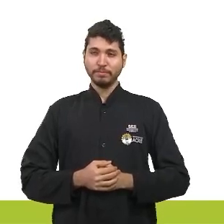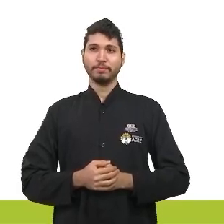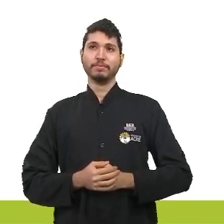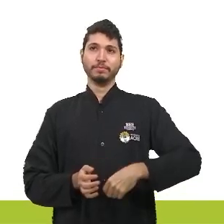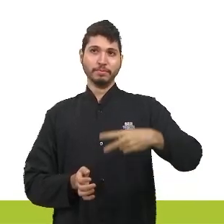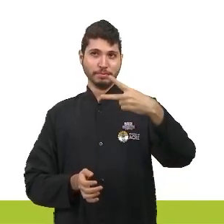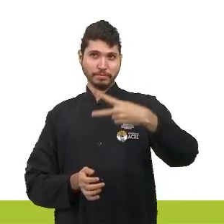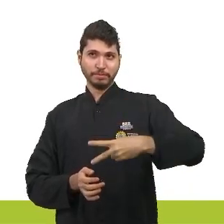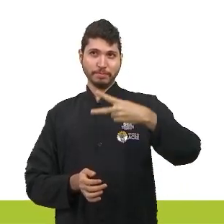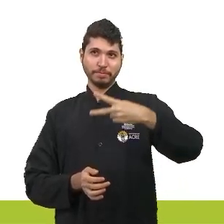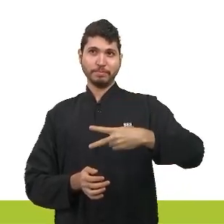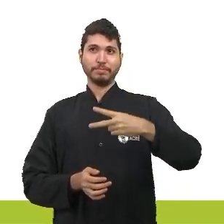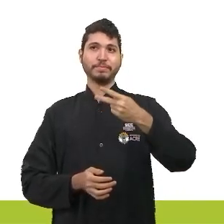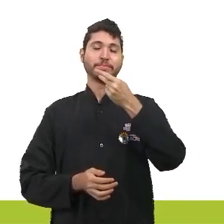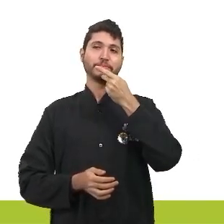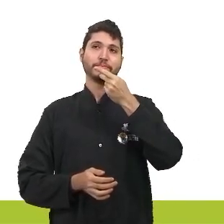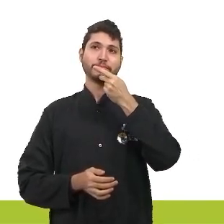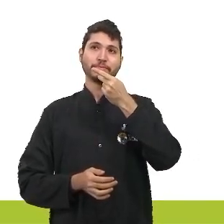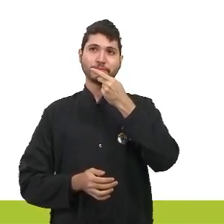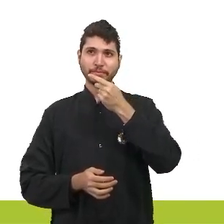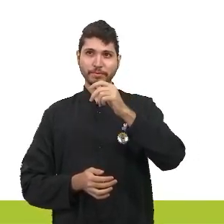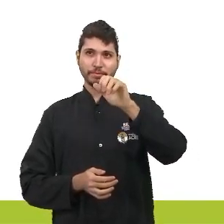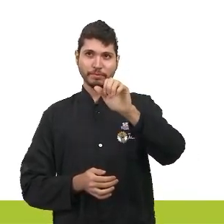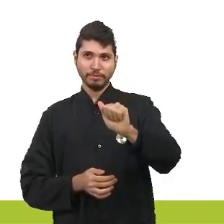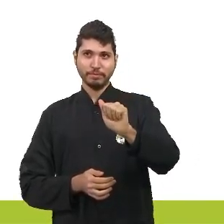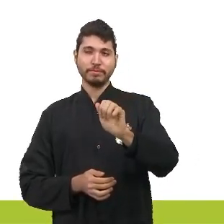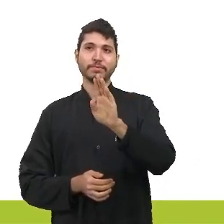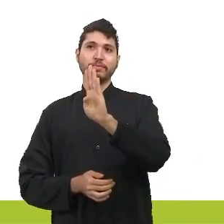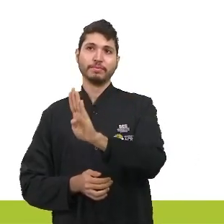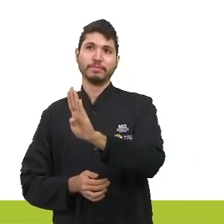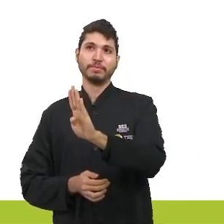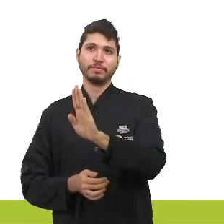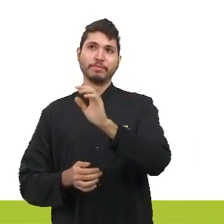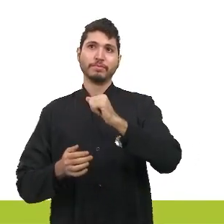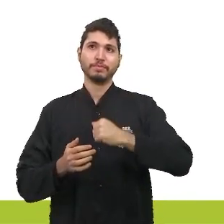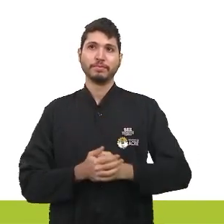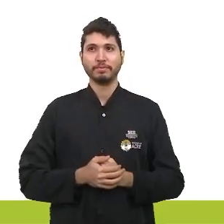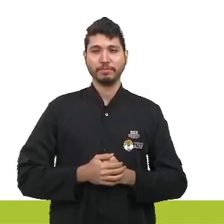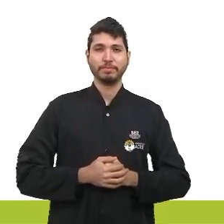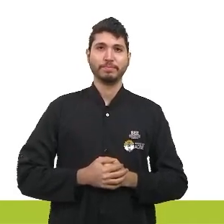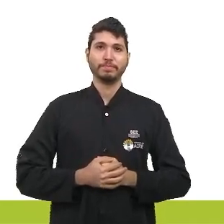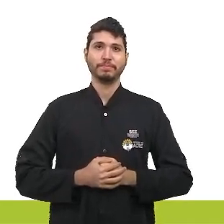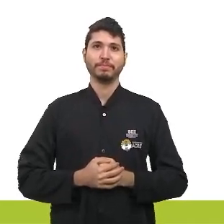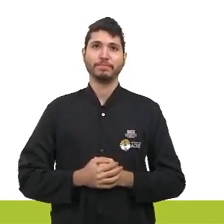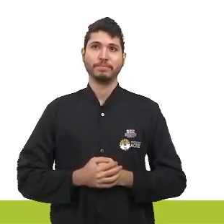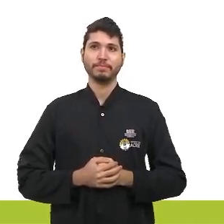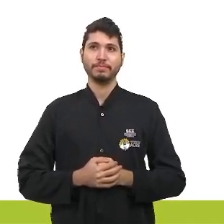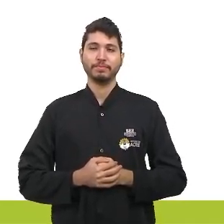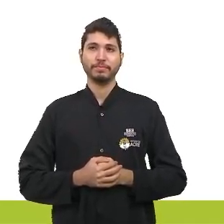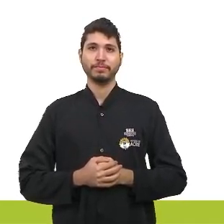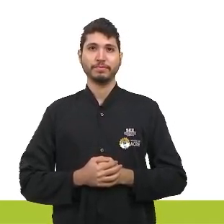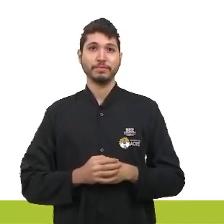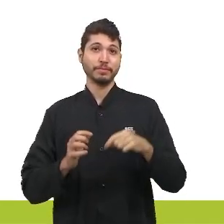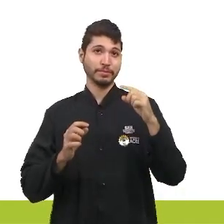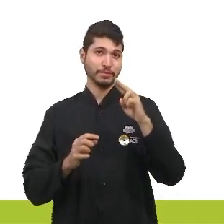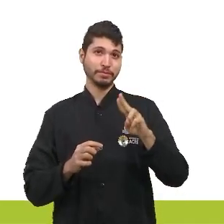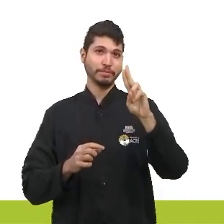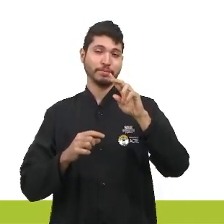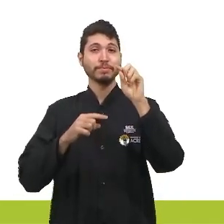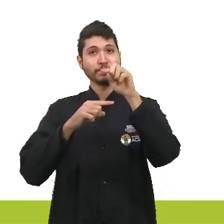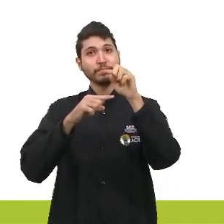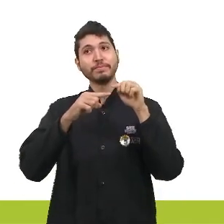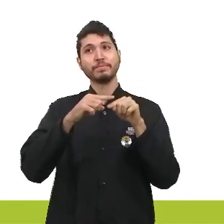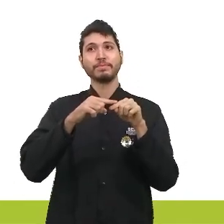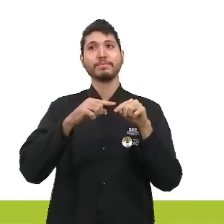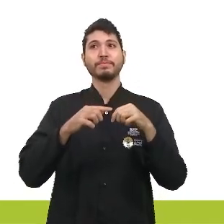A e B, ou a probabilidade da interseção de A e B, dividido pela probabilidade